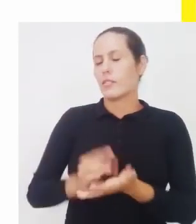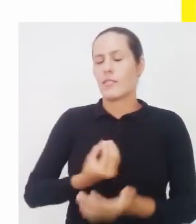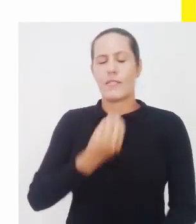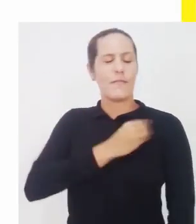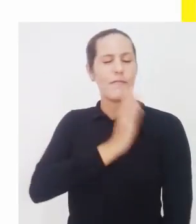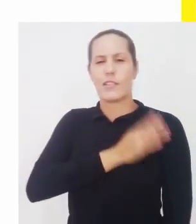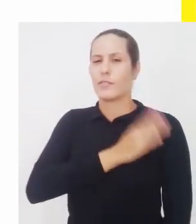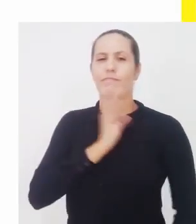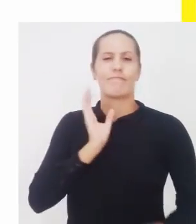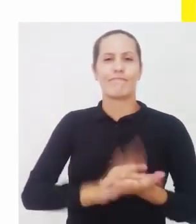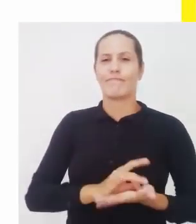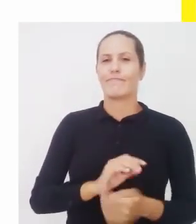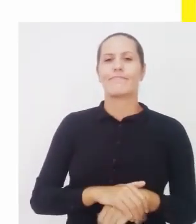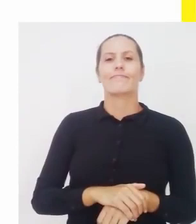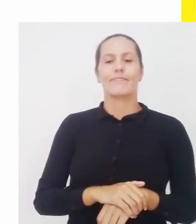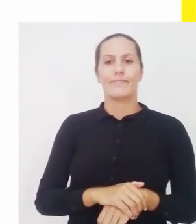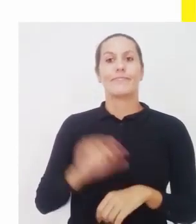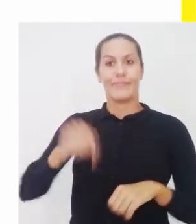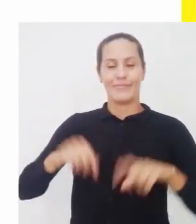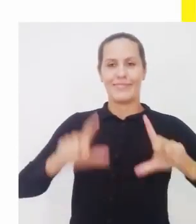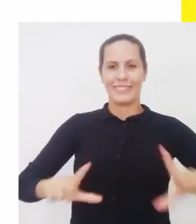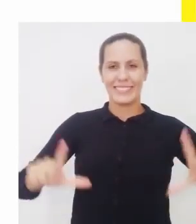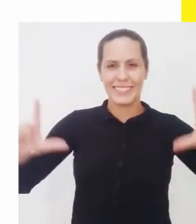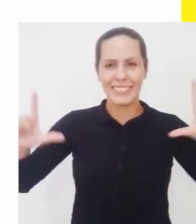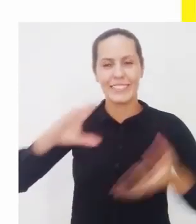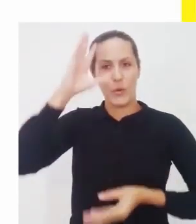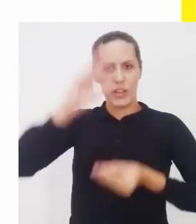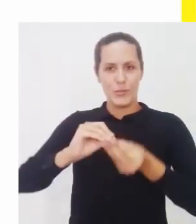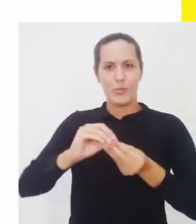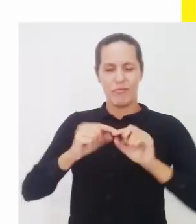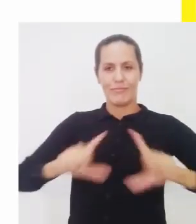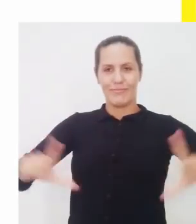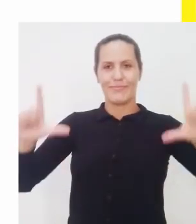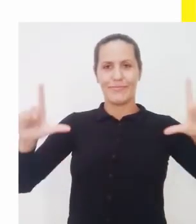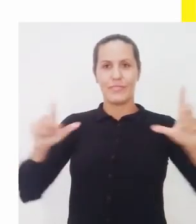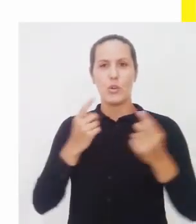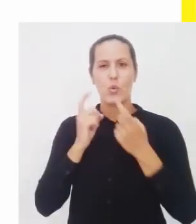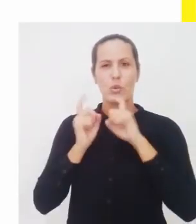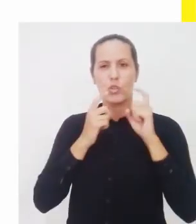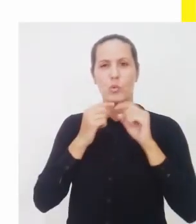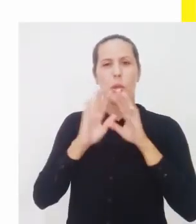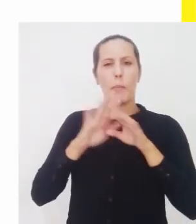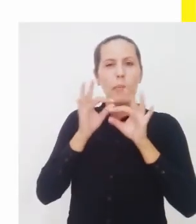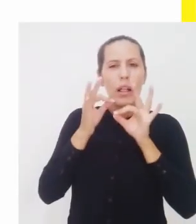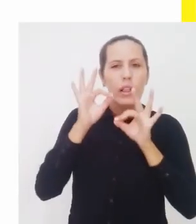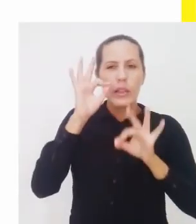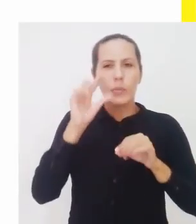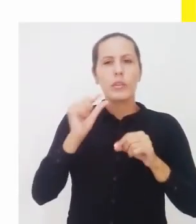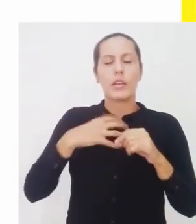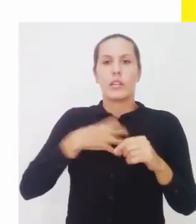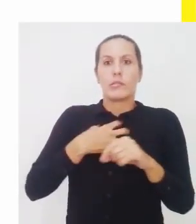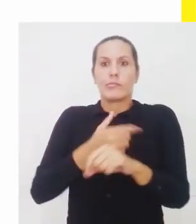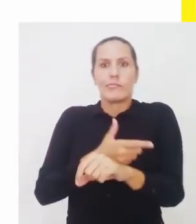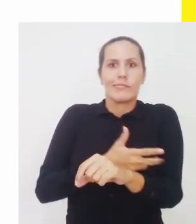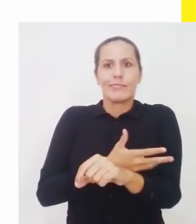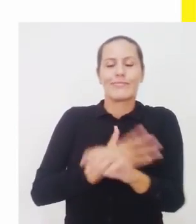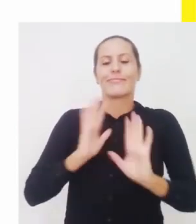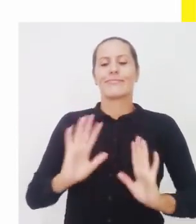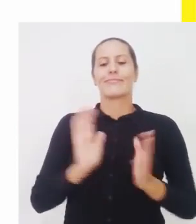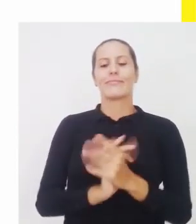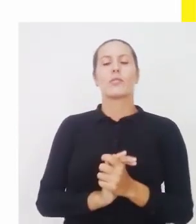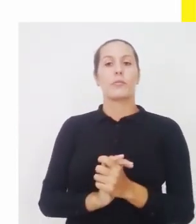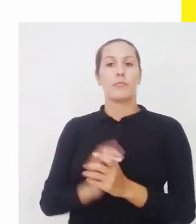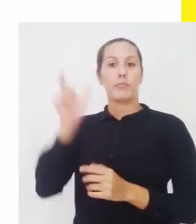ou seja, demonstra um certo avanço. Além de tudo, ela parece estar muito orgulhosa da inclusão feminina na figura